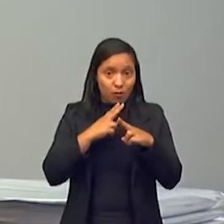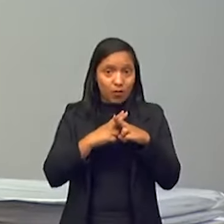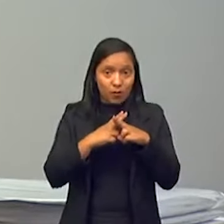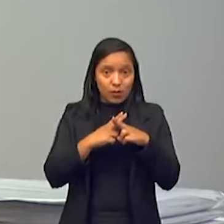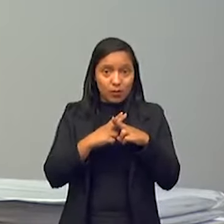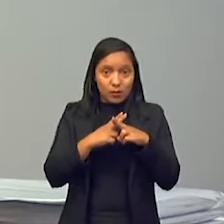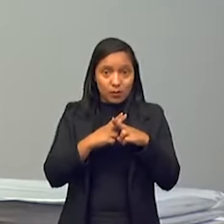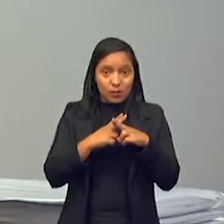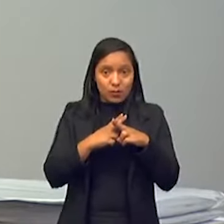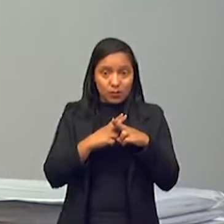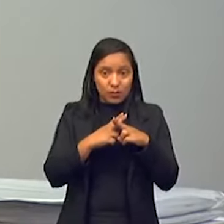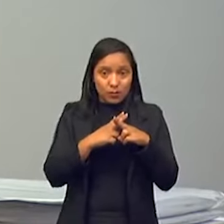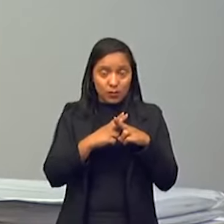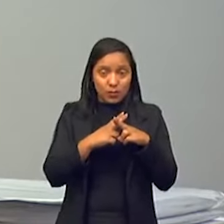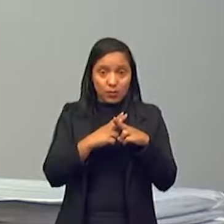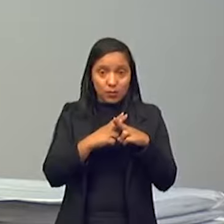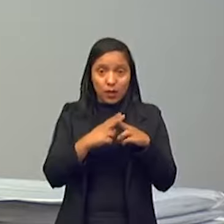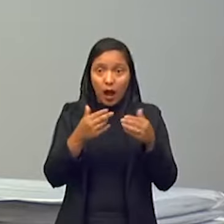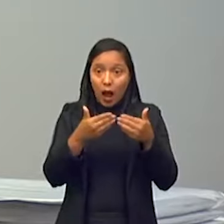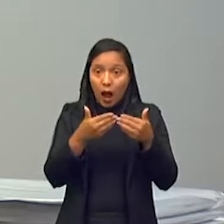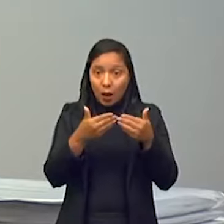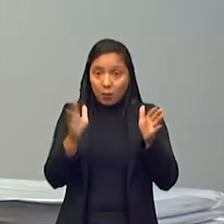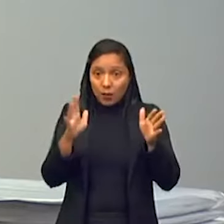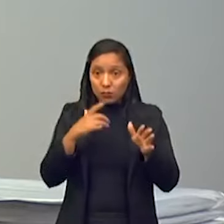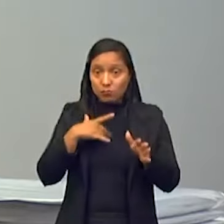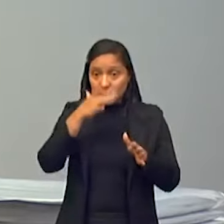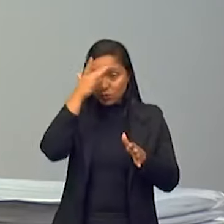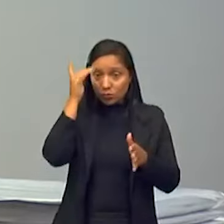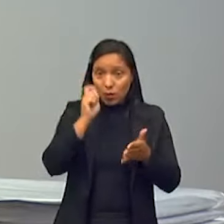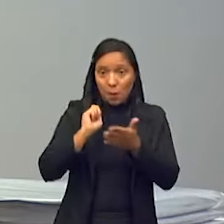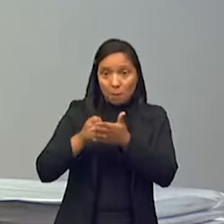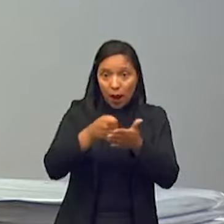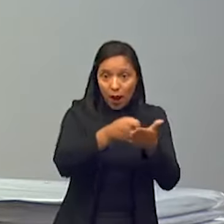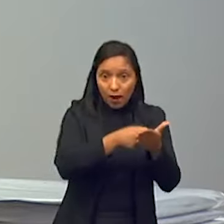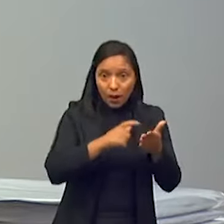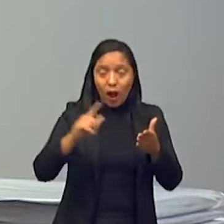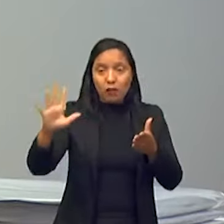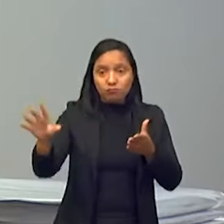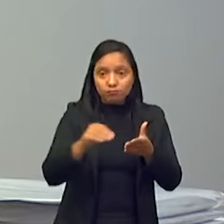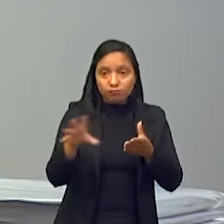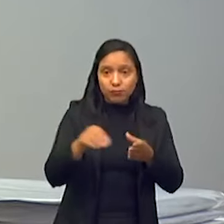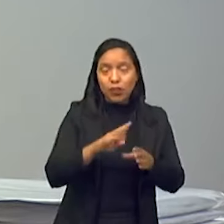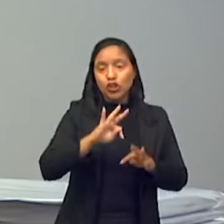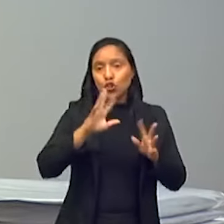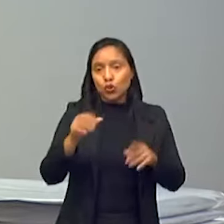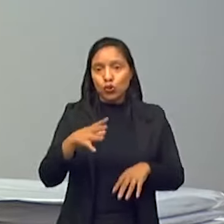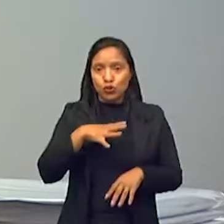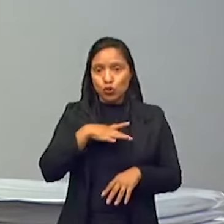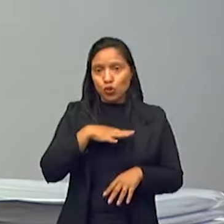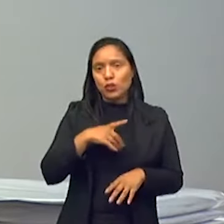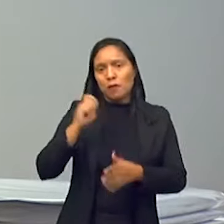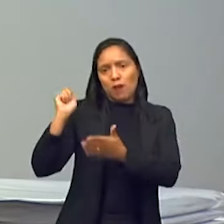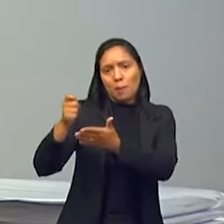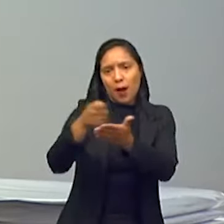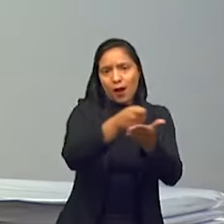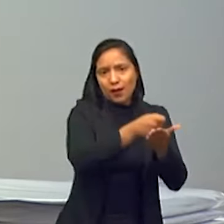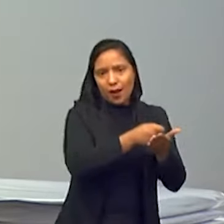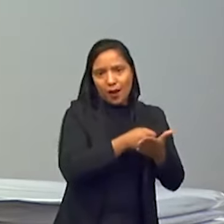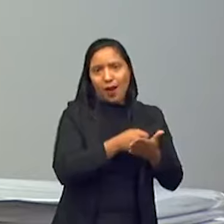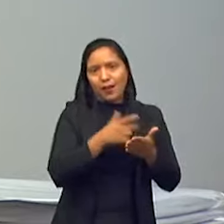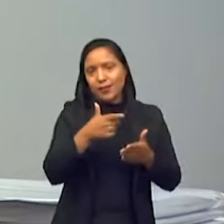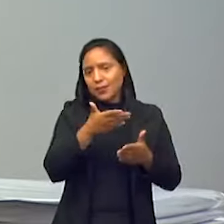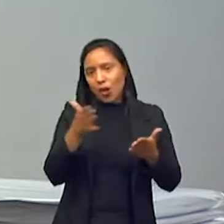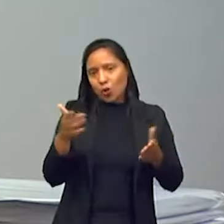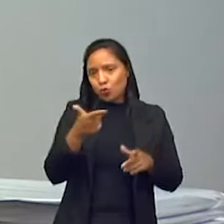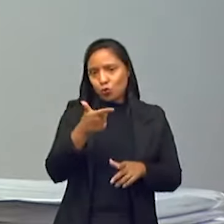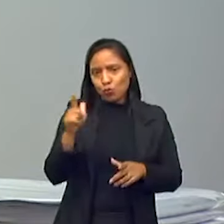Federal, diretamente aberta para o pagamento da Pix, e todos os corintianos pagarão e vai sobrar dinheiro E para a Memphis